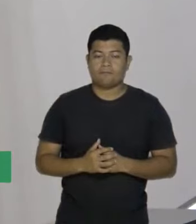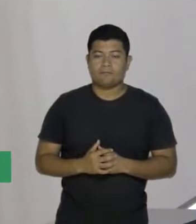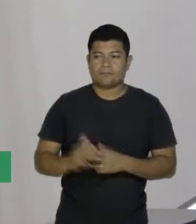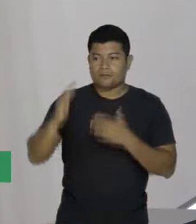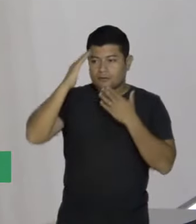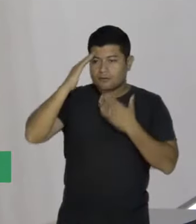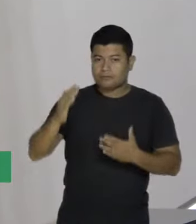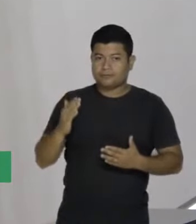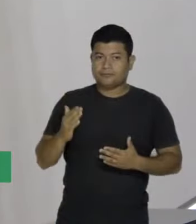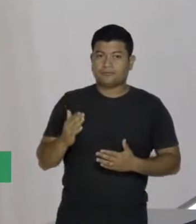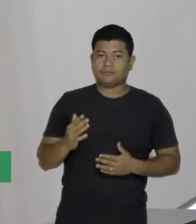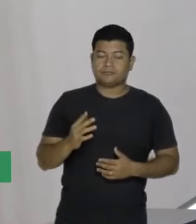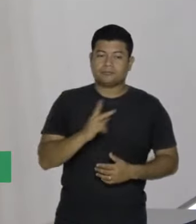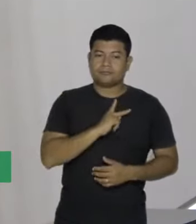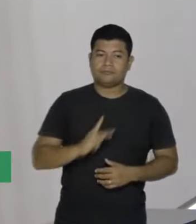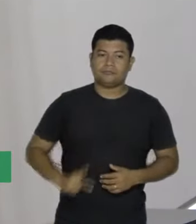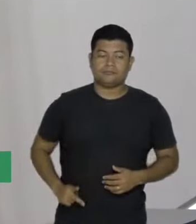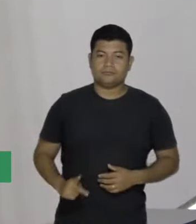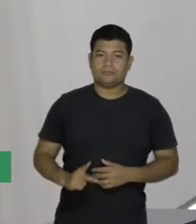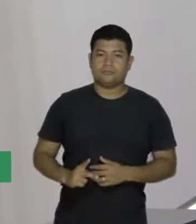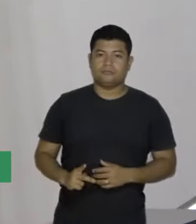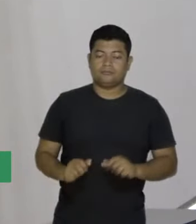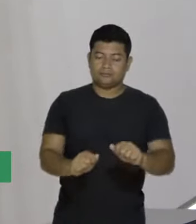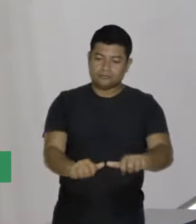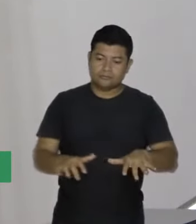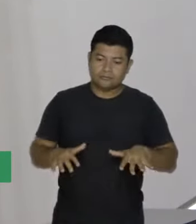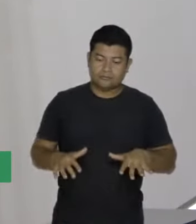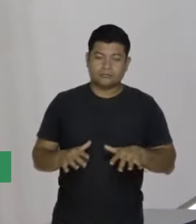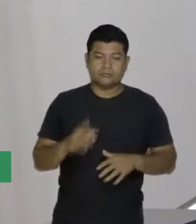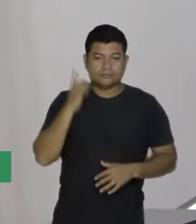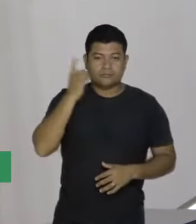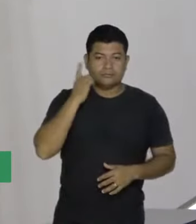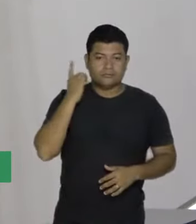Obrigado, senhor presidente, senhores deputados.